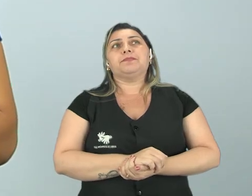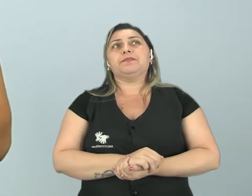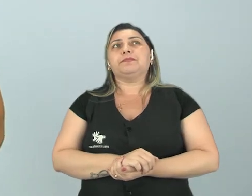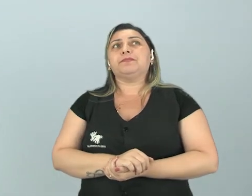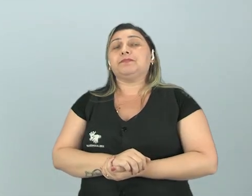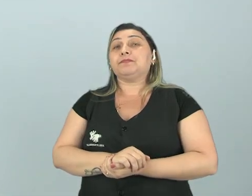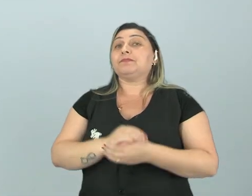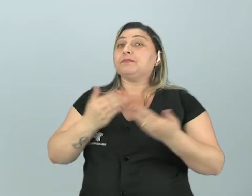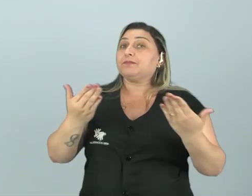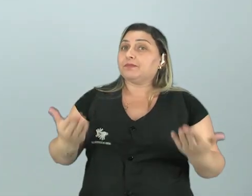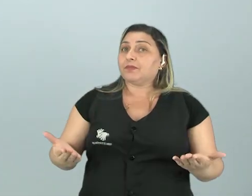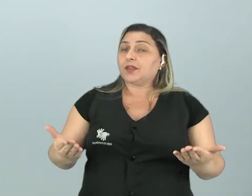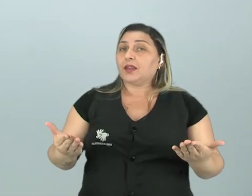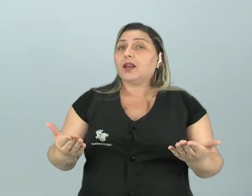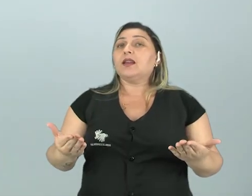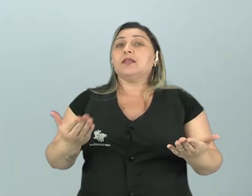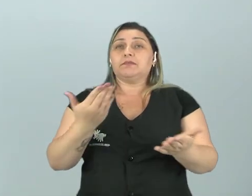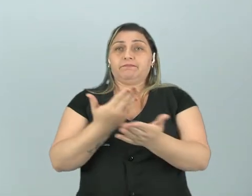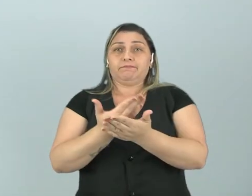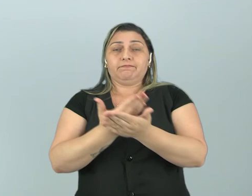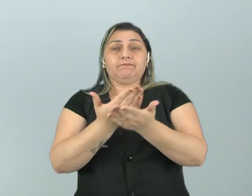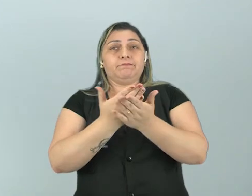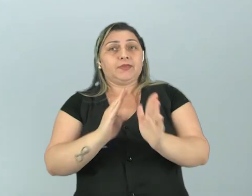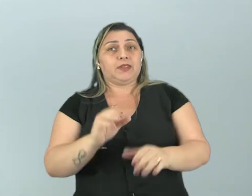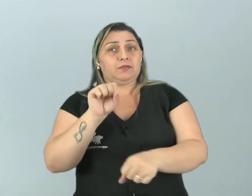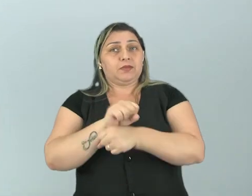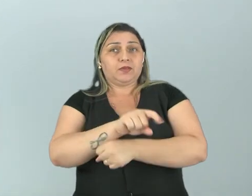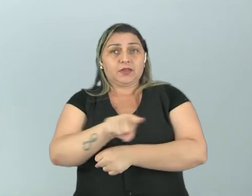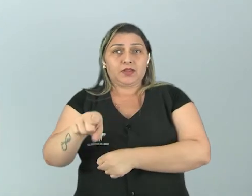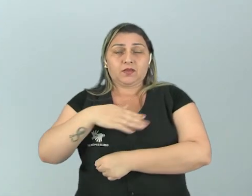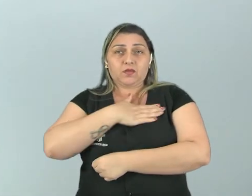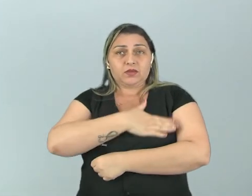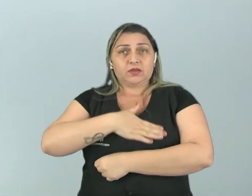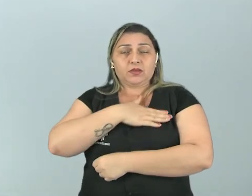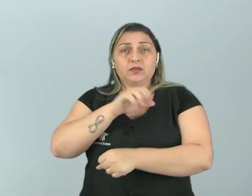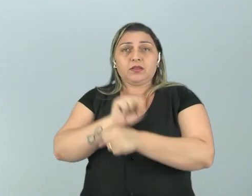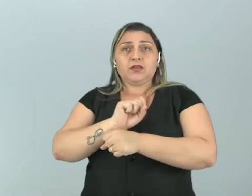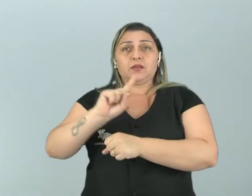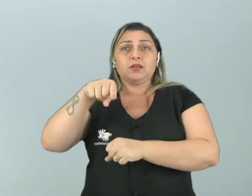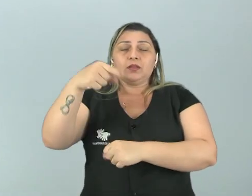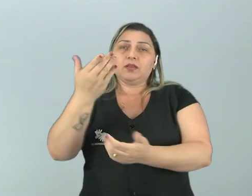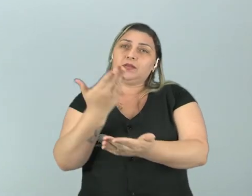E ficamos por aqui com mais essa aula. Espero que tenham gostado,